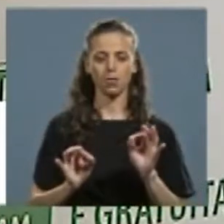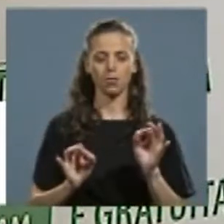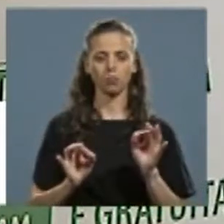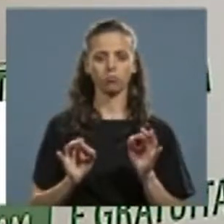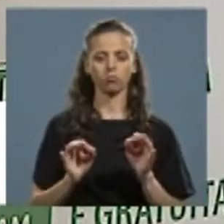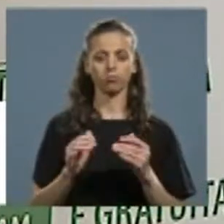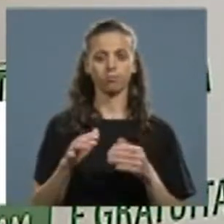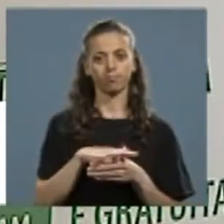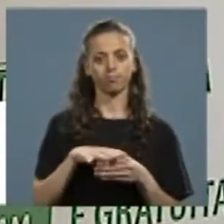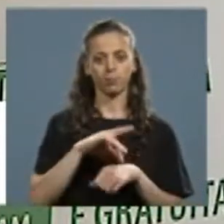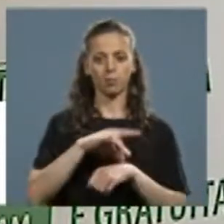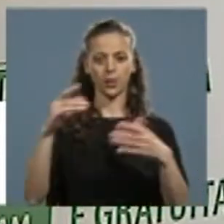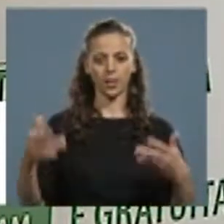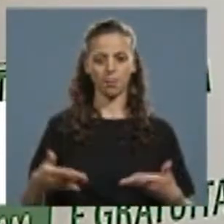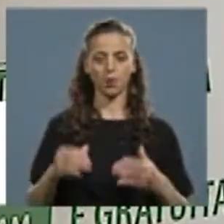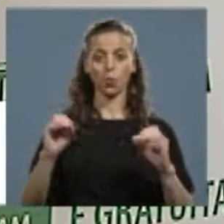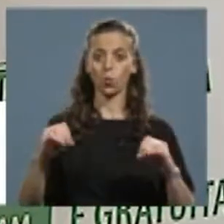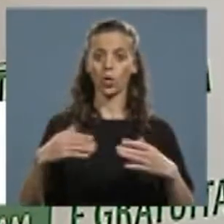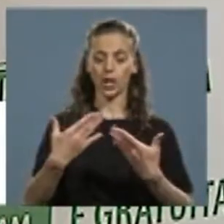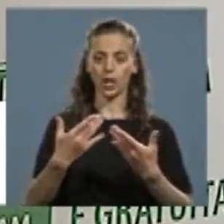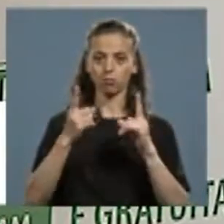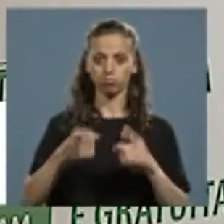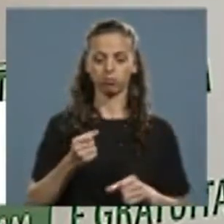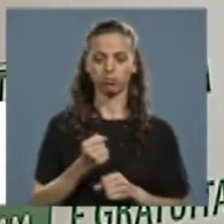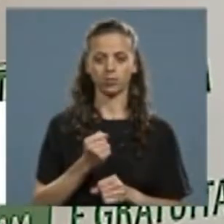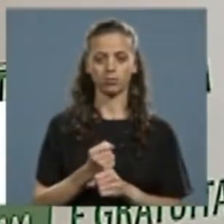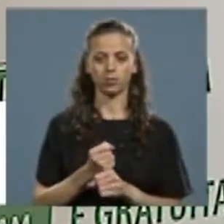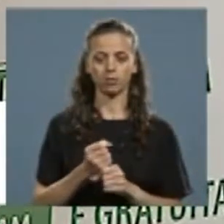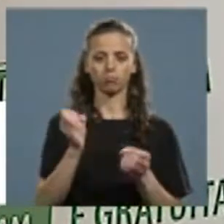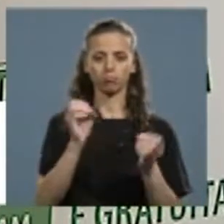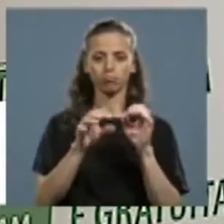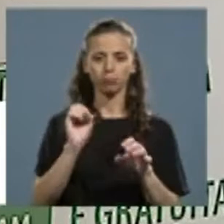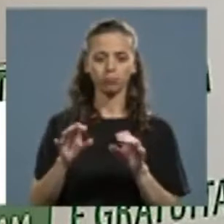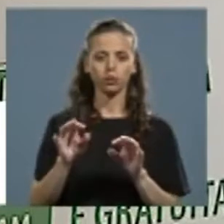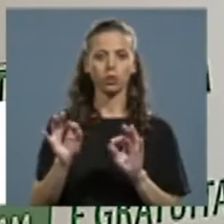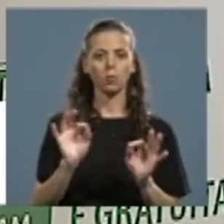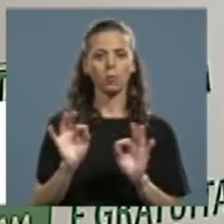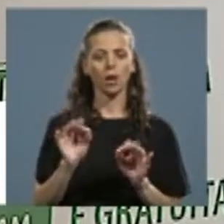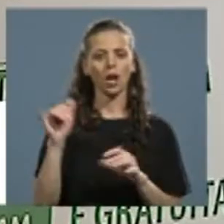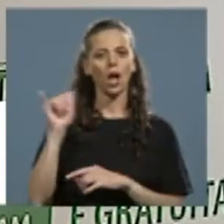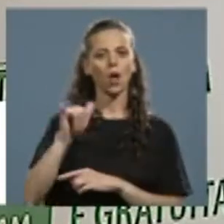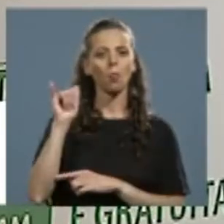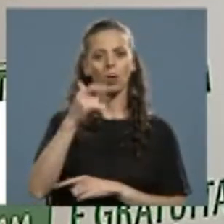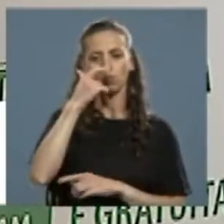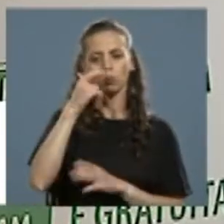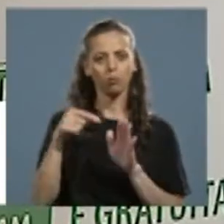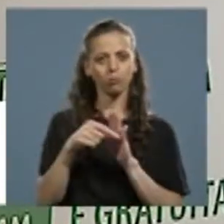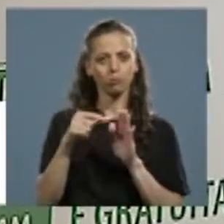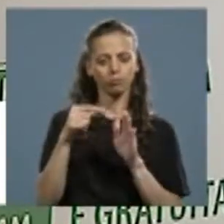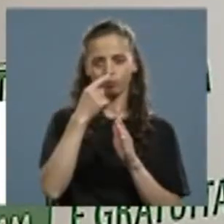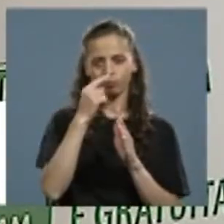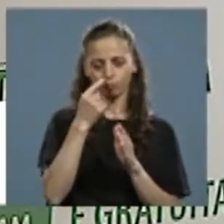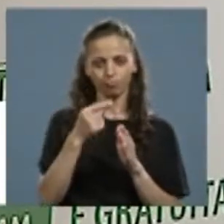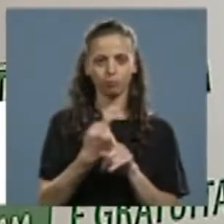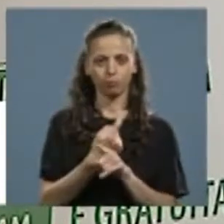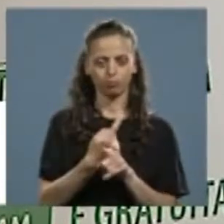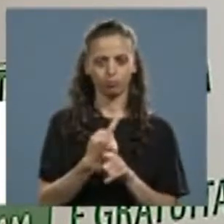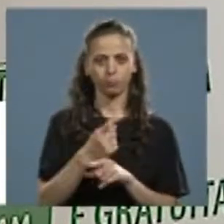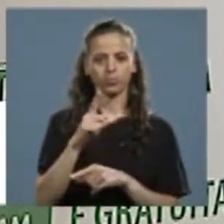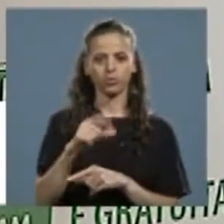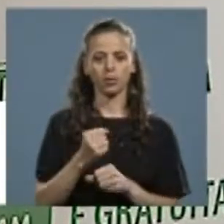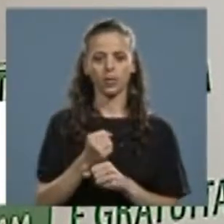neste caso da pandemia, o meu início mesmo de trabalhar foi tudo com aquela montagem do aeroporto, toda aquela preparação para a vigilância epidemiológica. Trabalhei